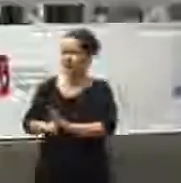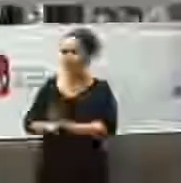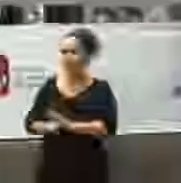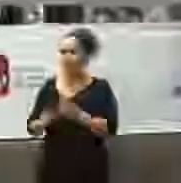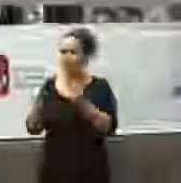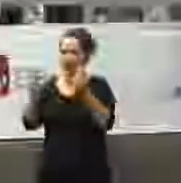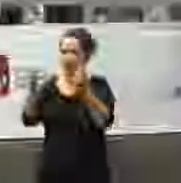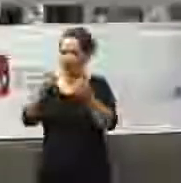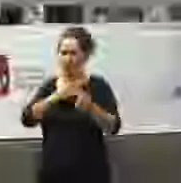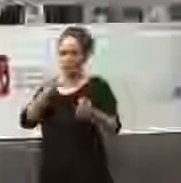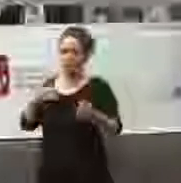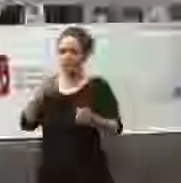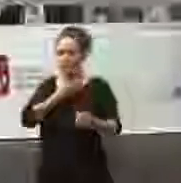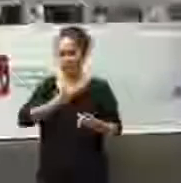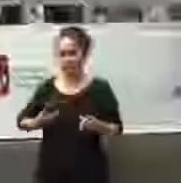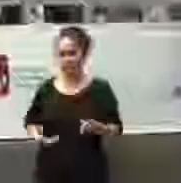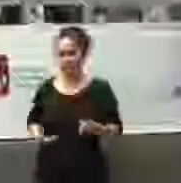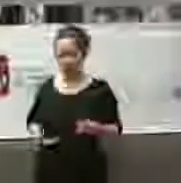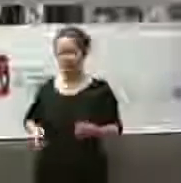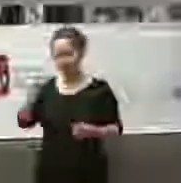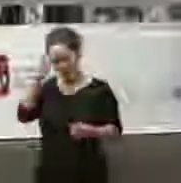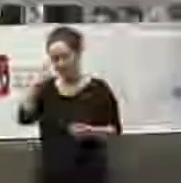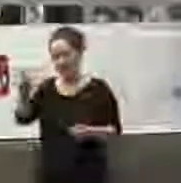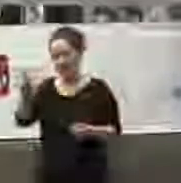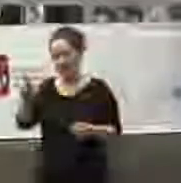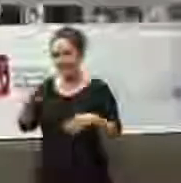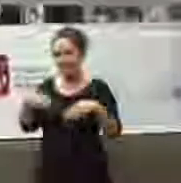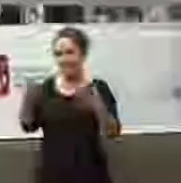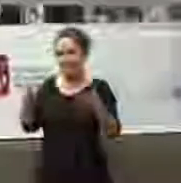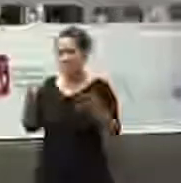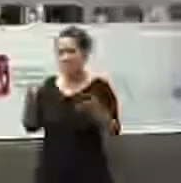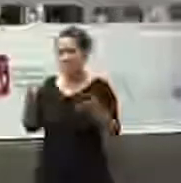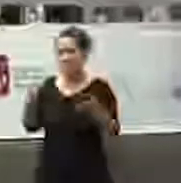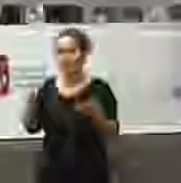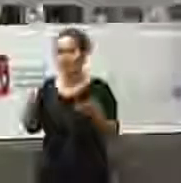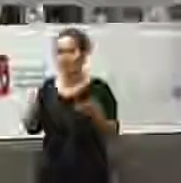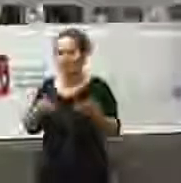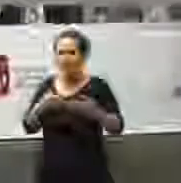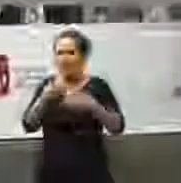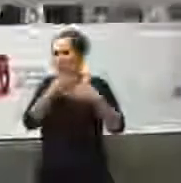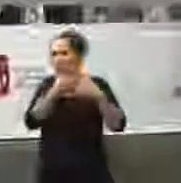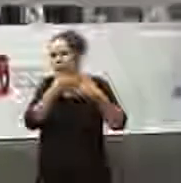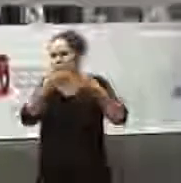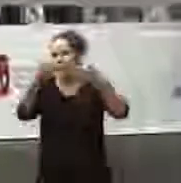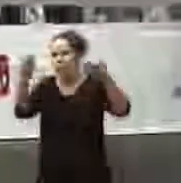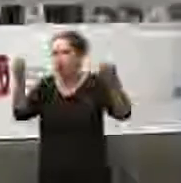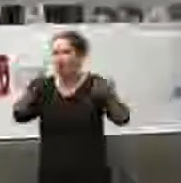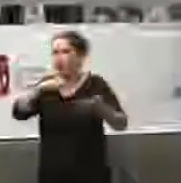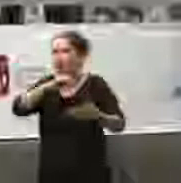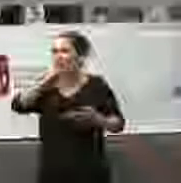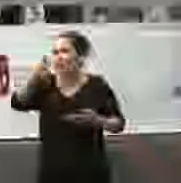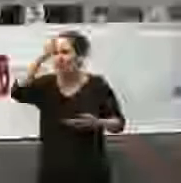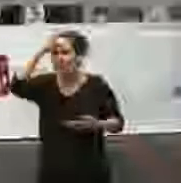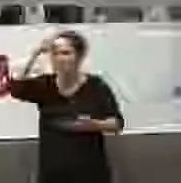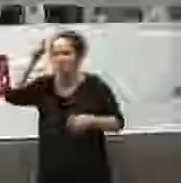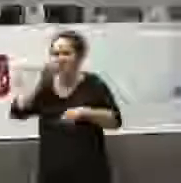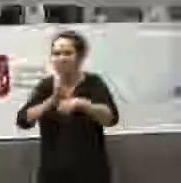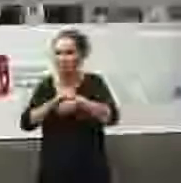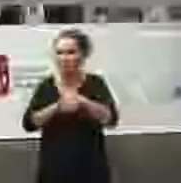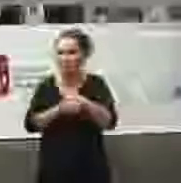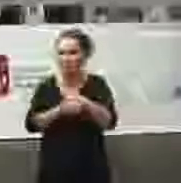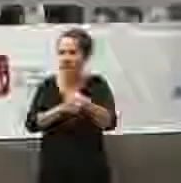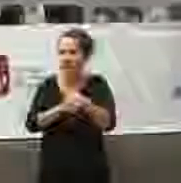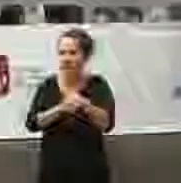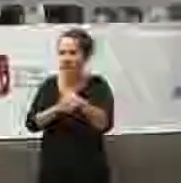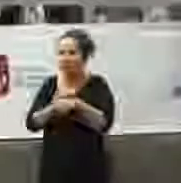ganhando nessa essa briga nós certamente não teríamos como expandir isso para todos os pacientes fator 9 é a conta que nós fizemos